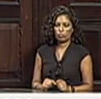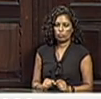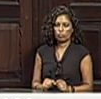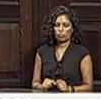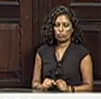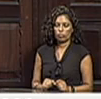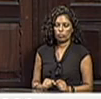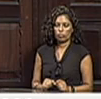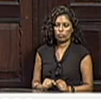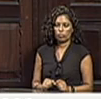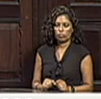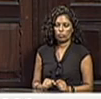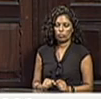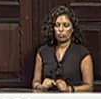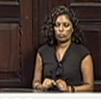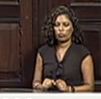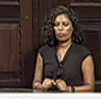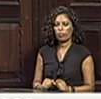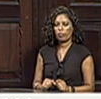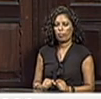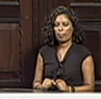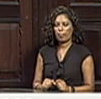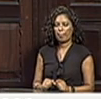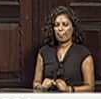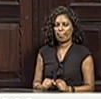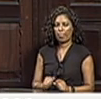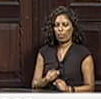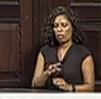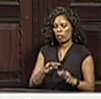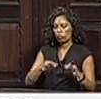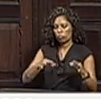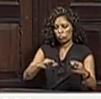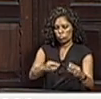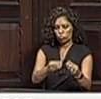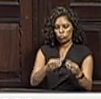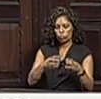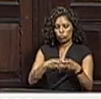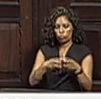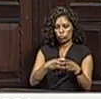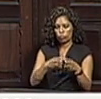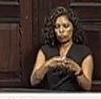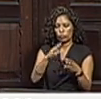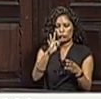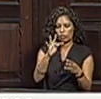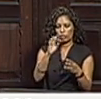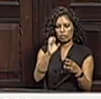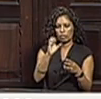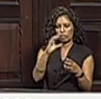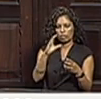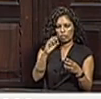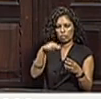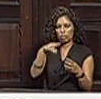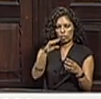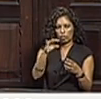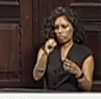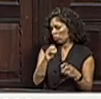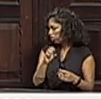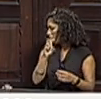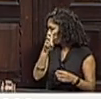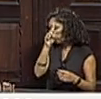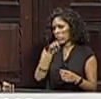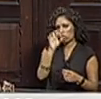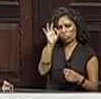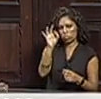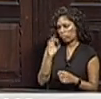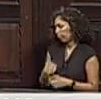regulamentados pelo CREA se encontram na faixa 5. Os outros técnicos estão para baixo, faixa 4. Mas não falou